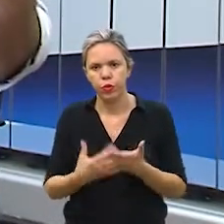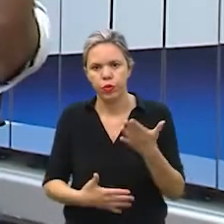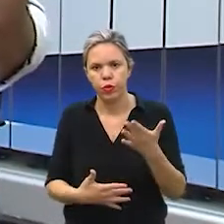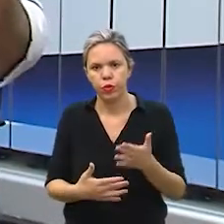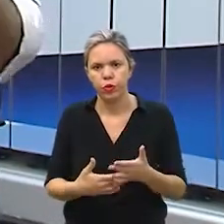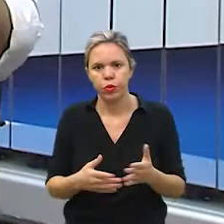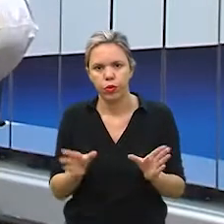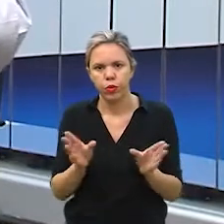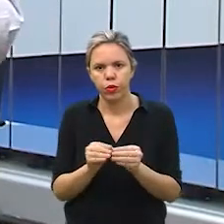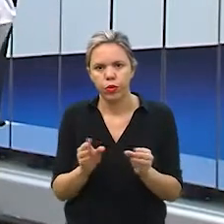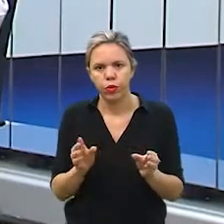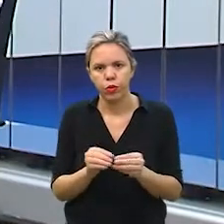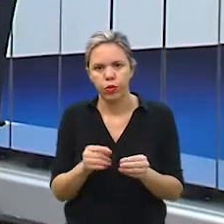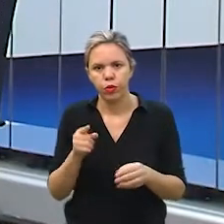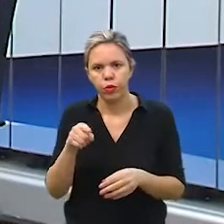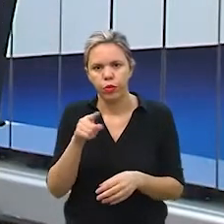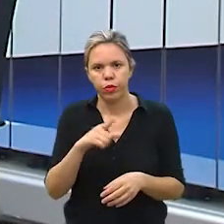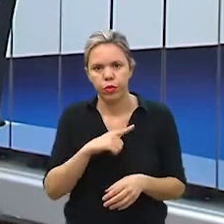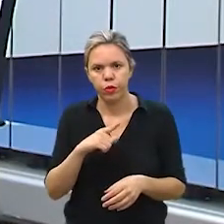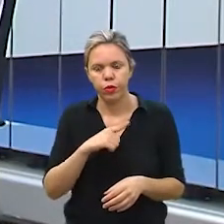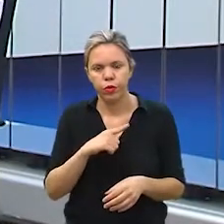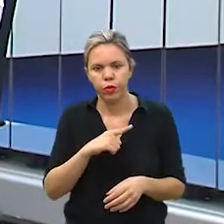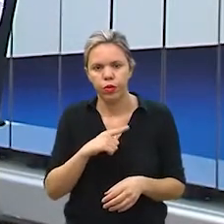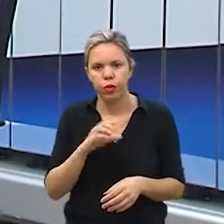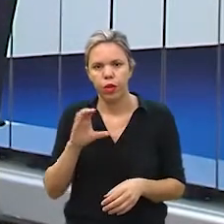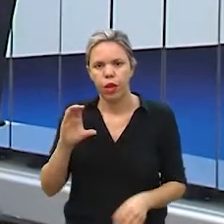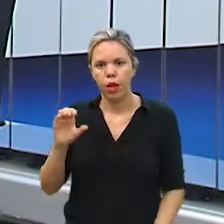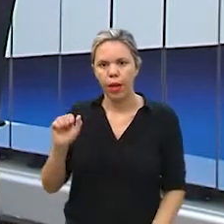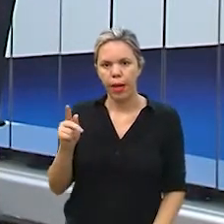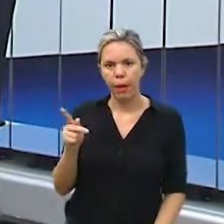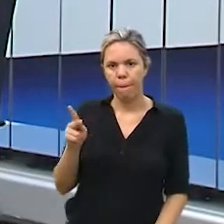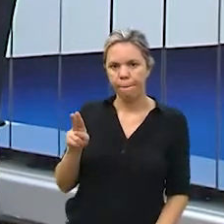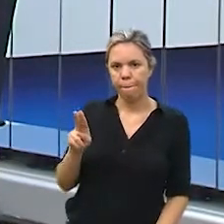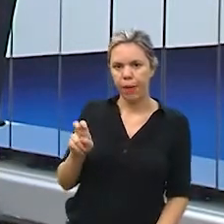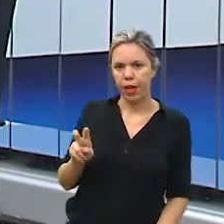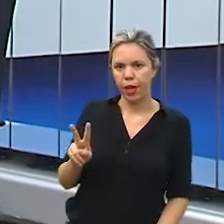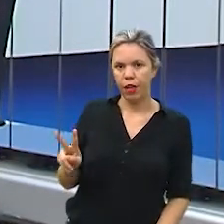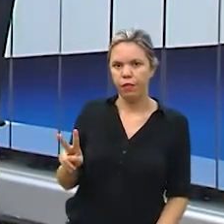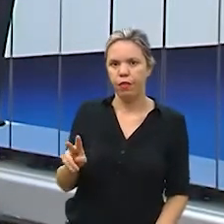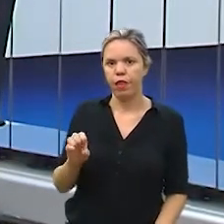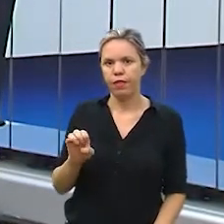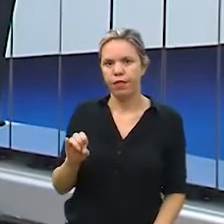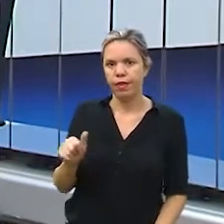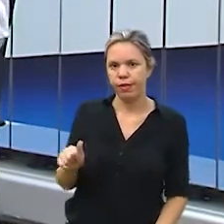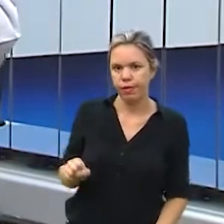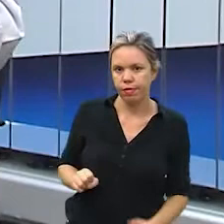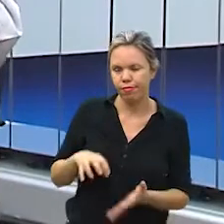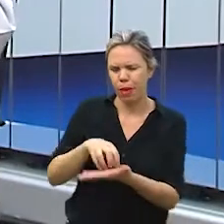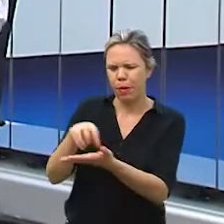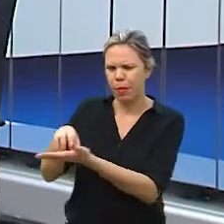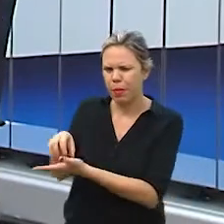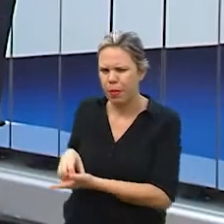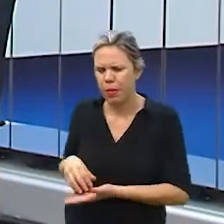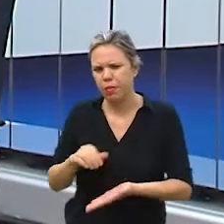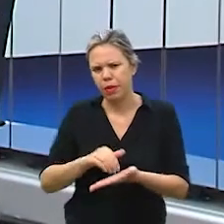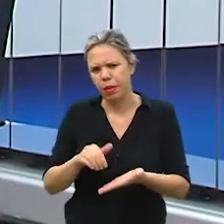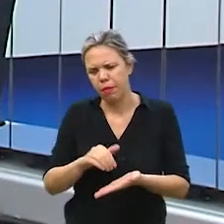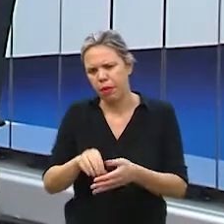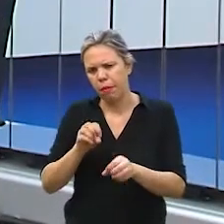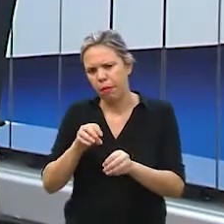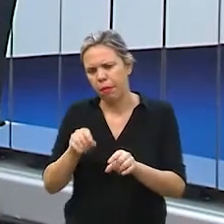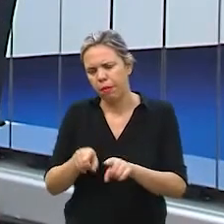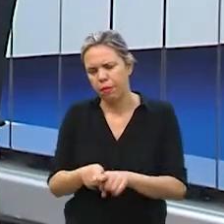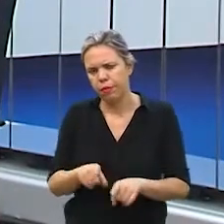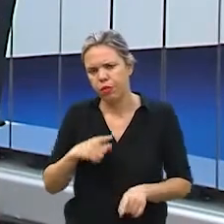já definidas, então você tem o Camprev, Ceasa, Ciatec, as pastas de